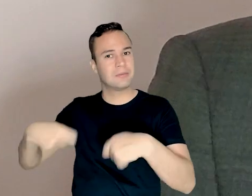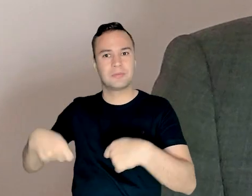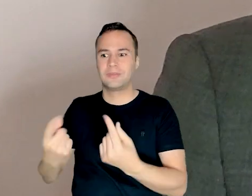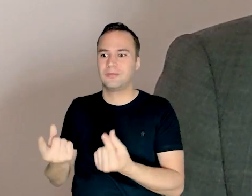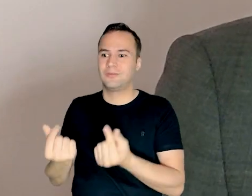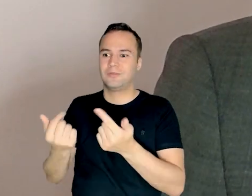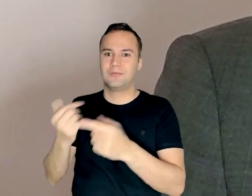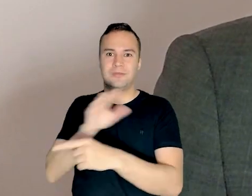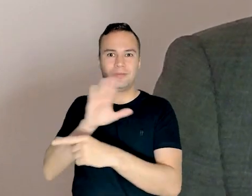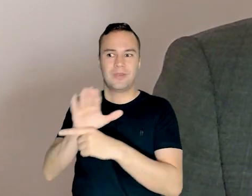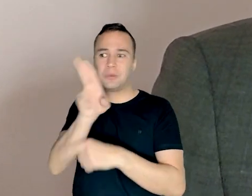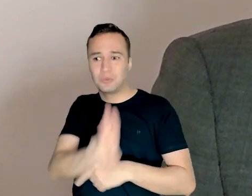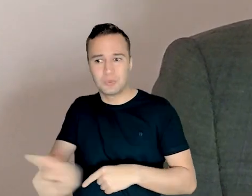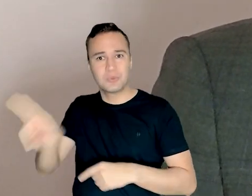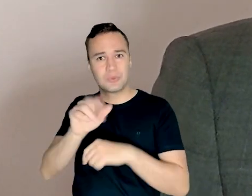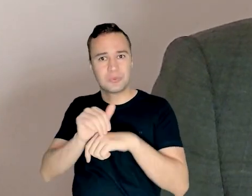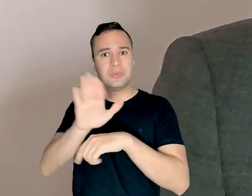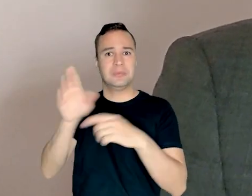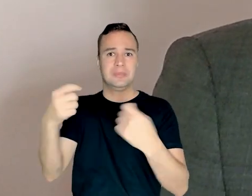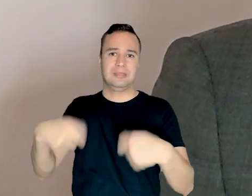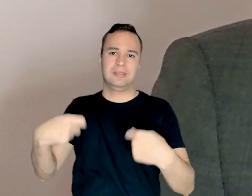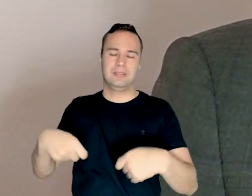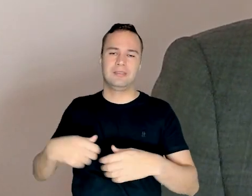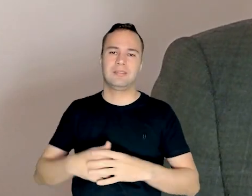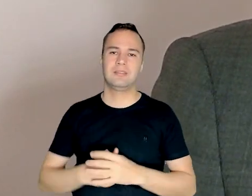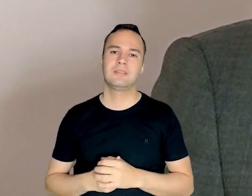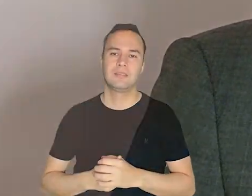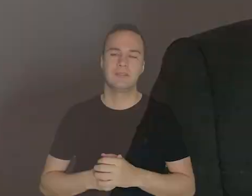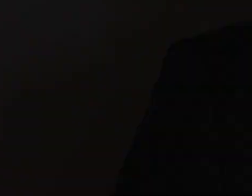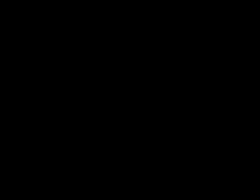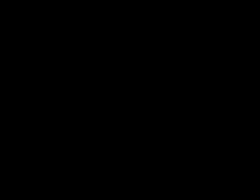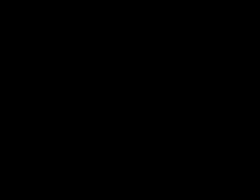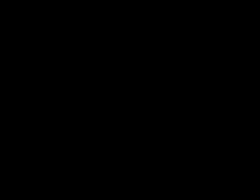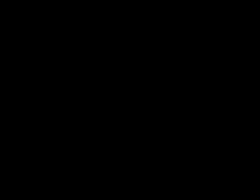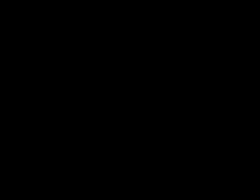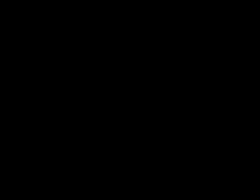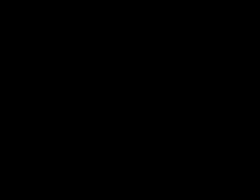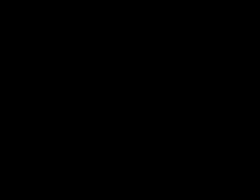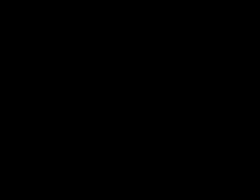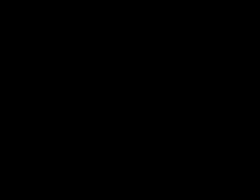mais necessitado do que nunca de fazer uso desse benefício.